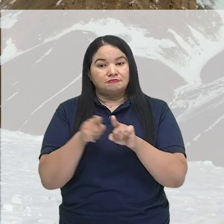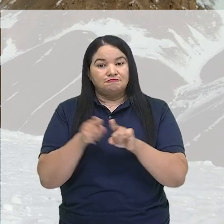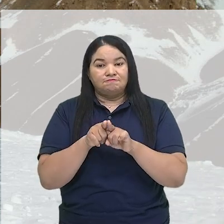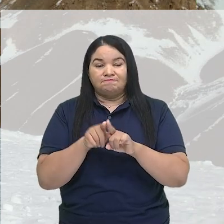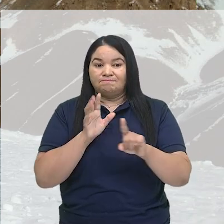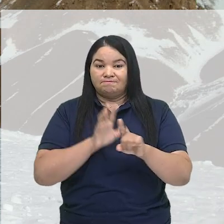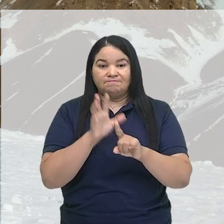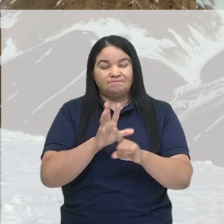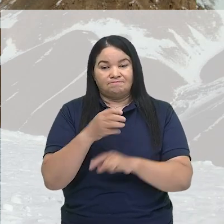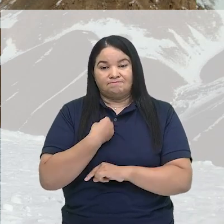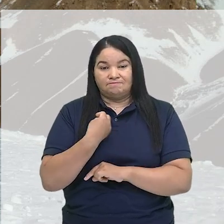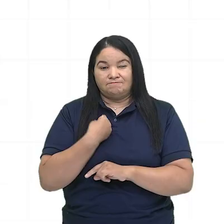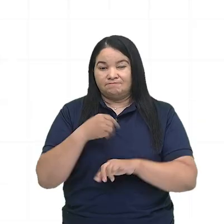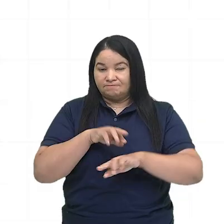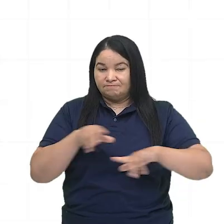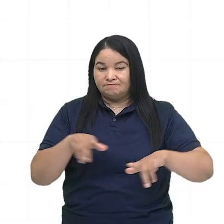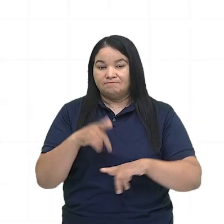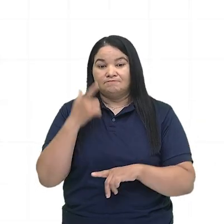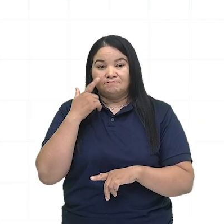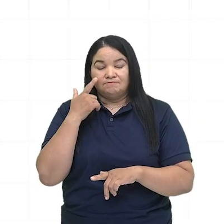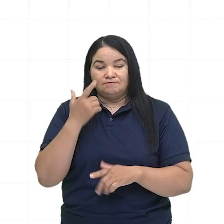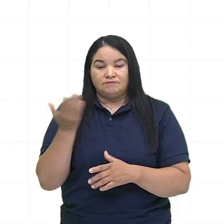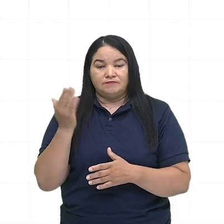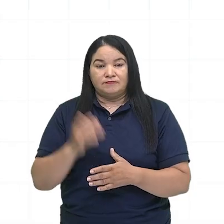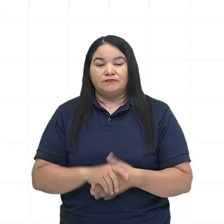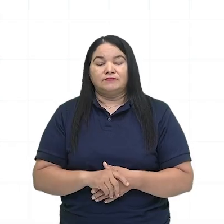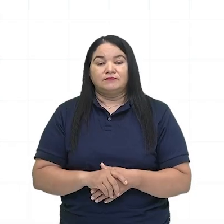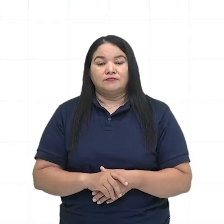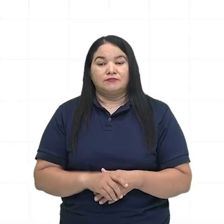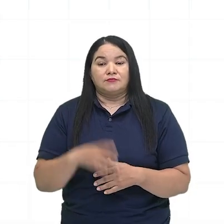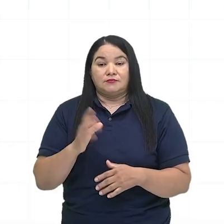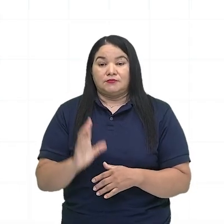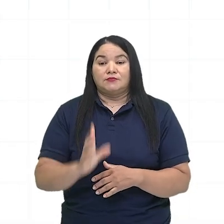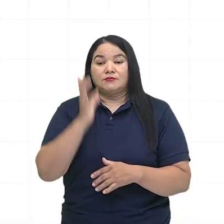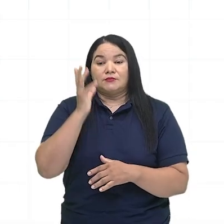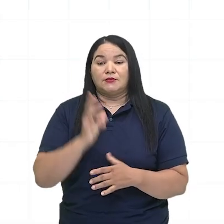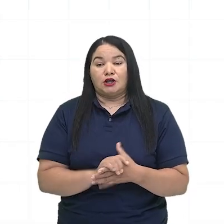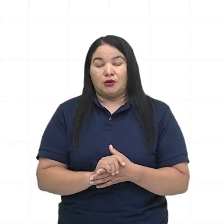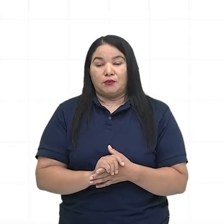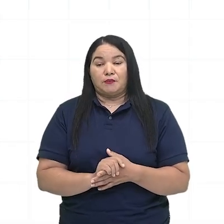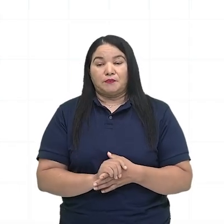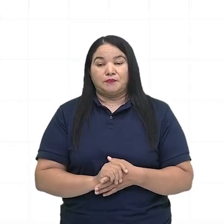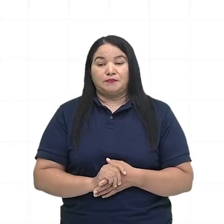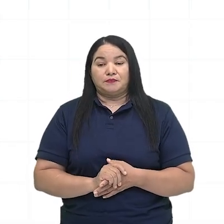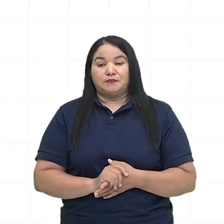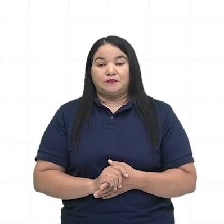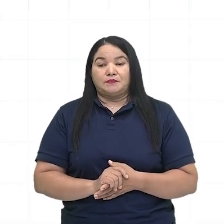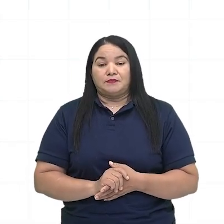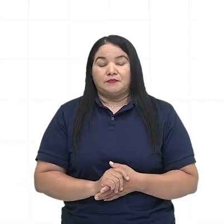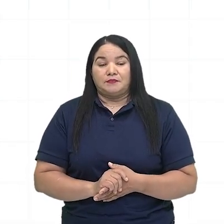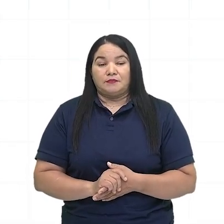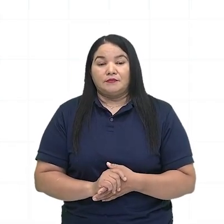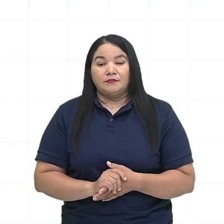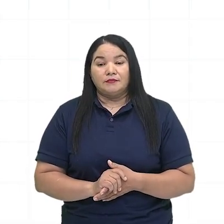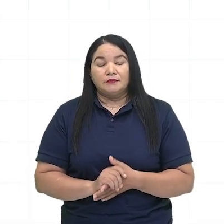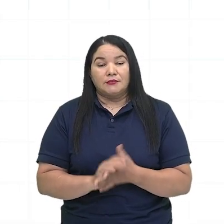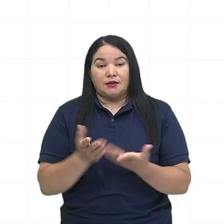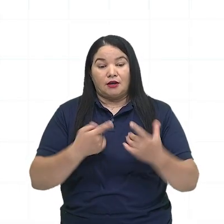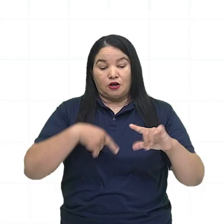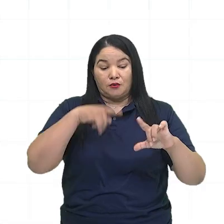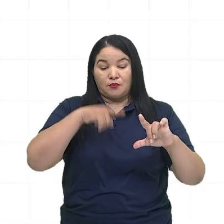vida daquelas pessoas. Vejam aí que esse terremoto ele já aconteceu ali de